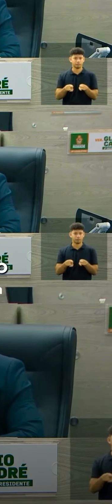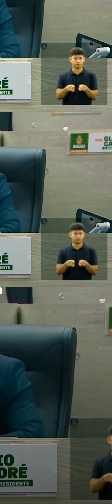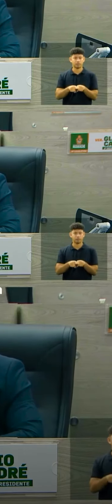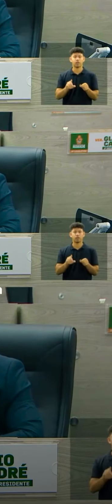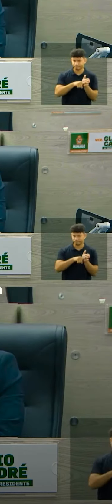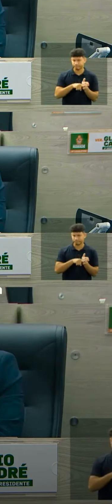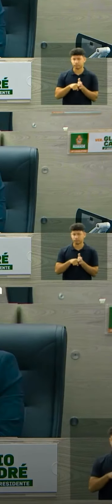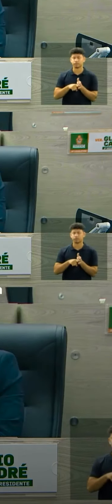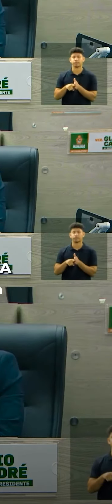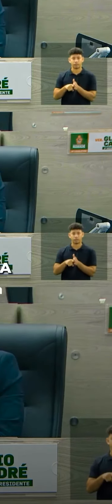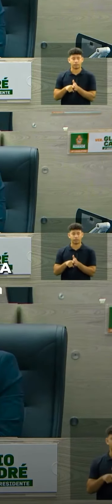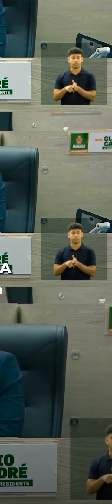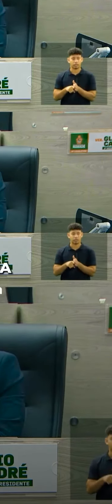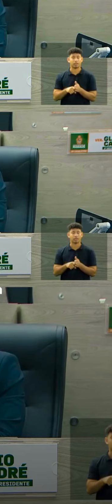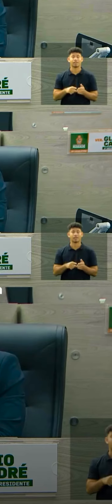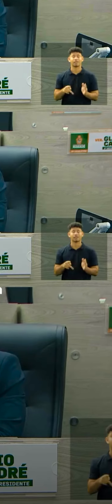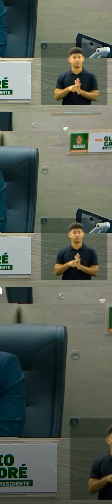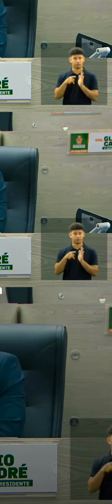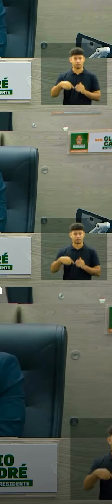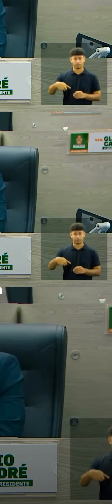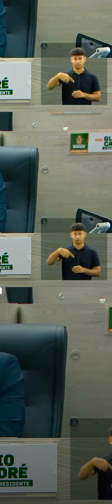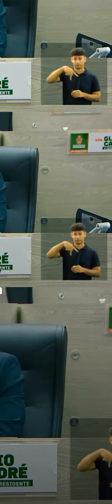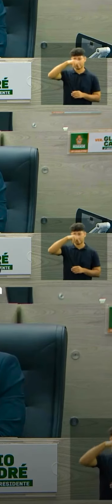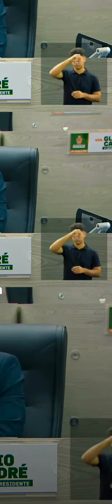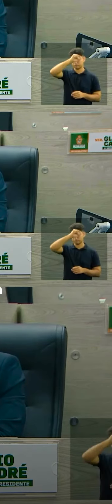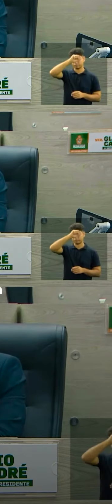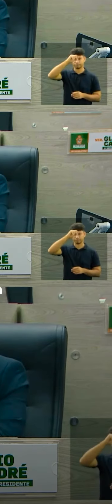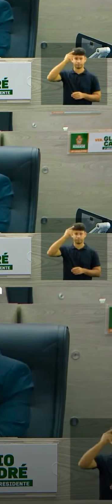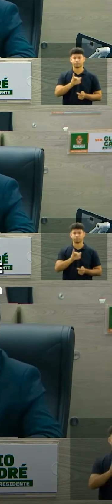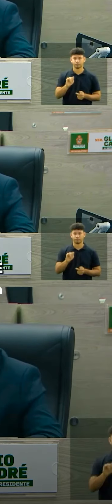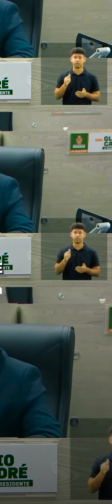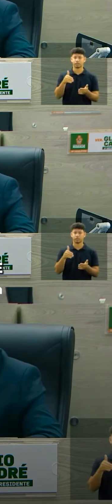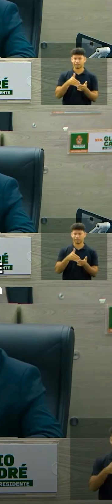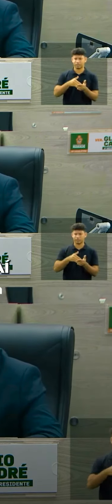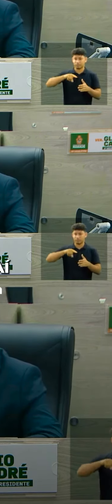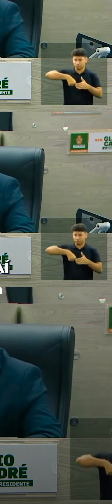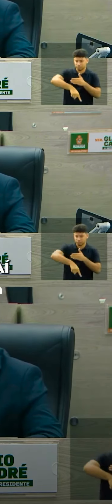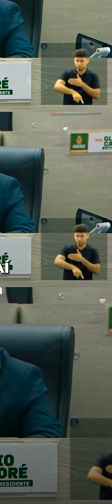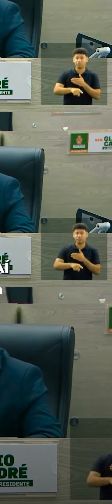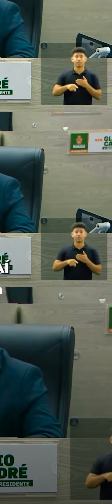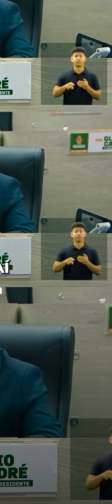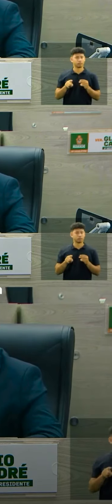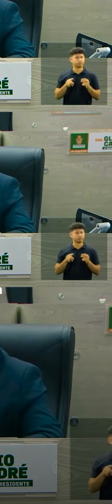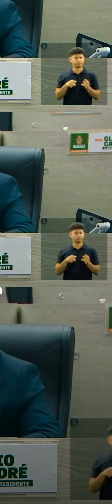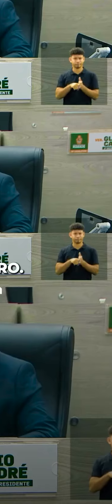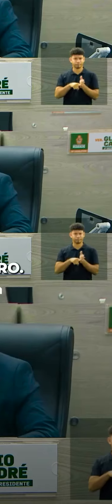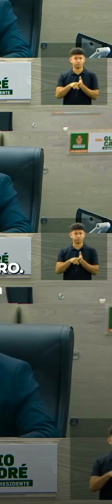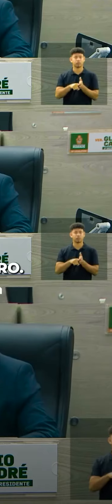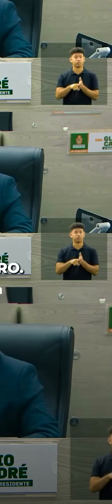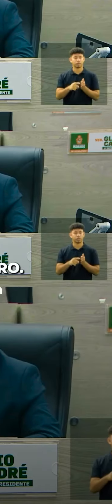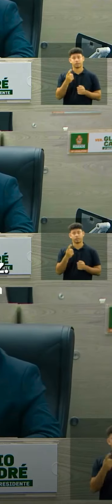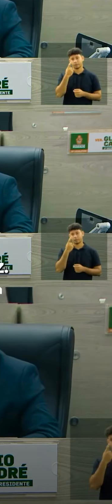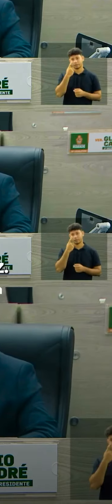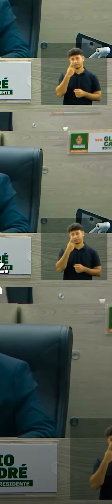orçamento público oriundo da Prefeitura de Manaus oriundo dos nossos impostos ono que desse mato aí vai sair muito